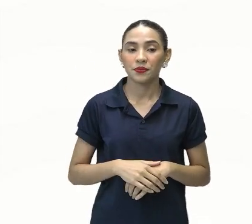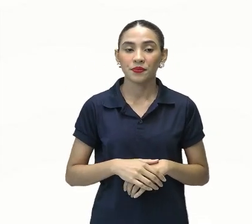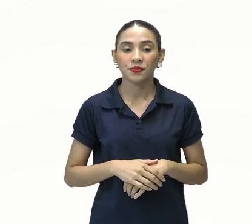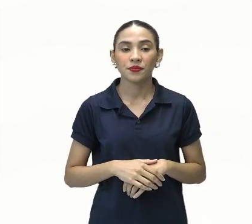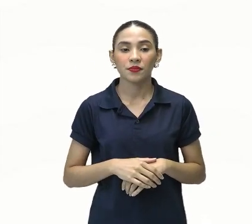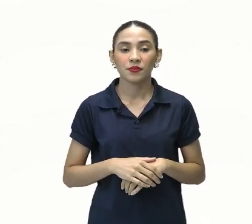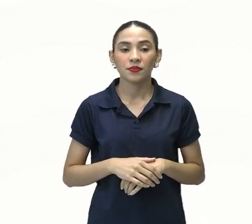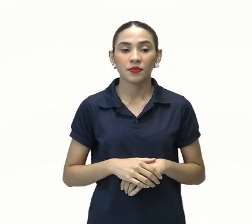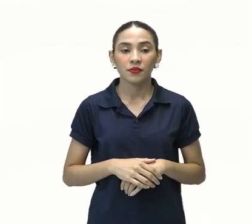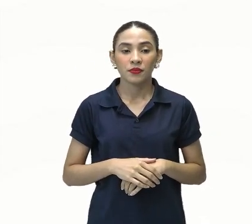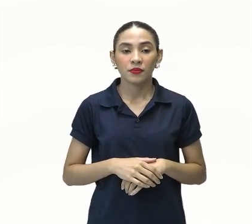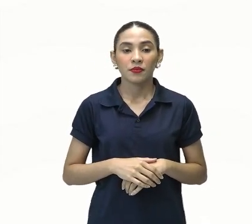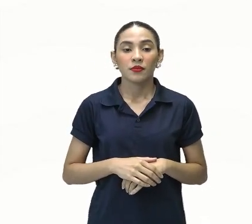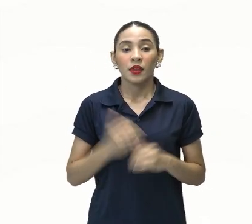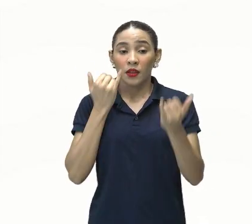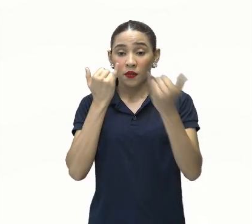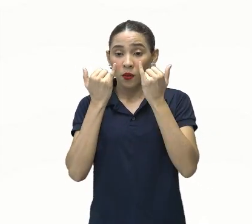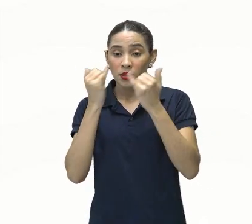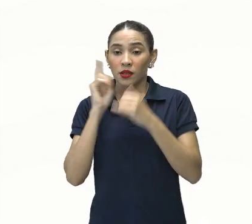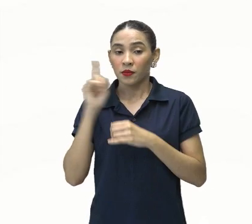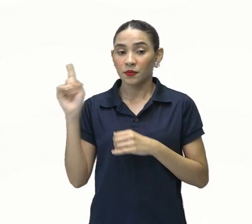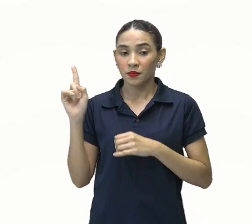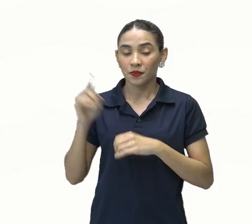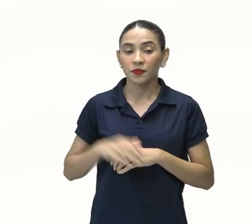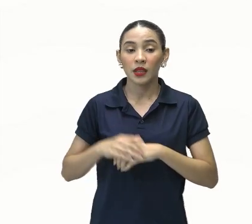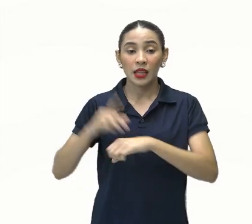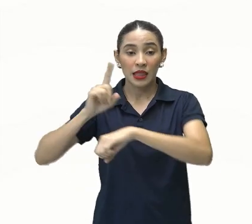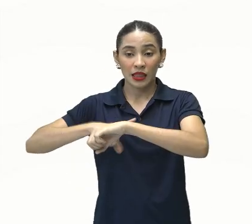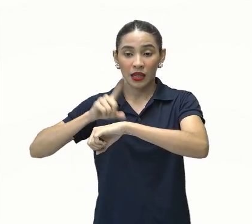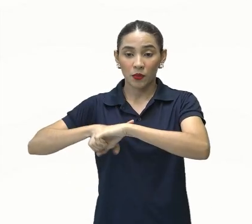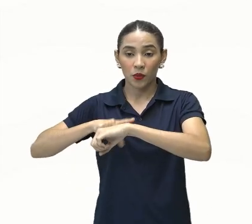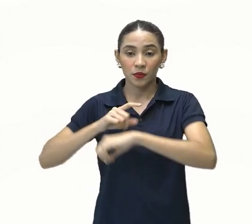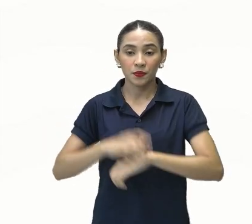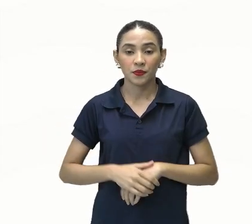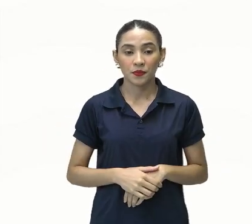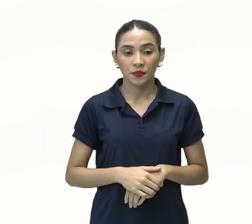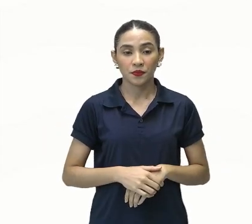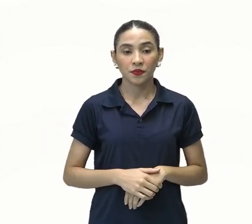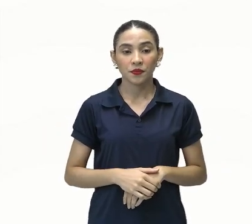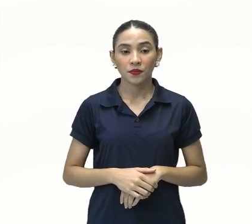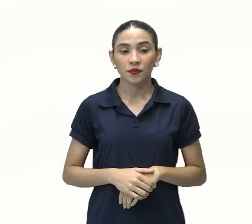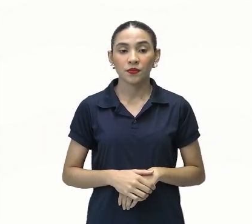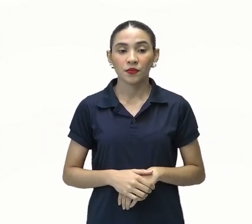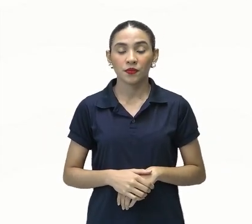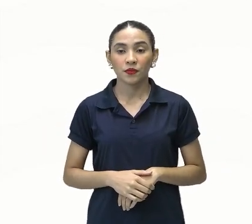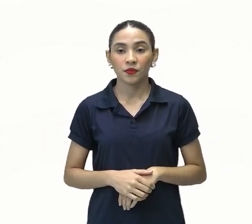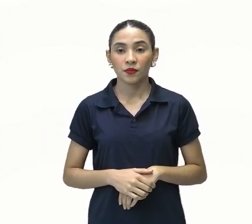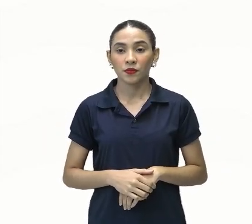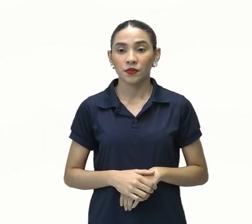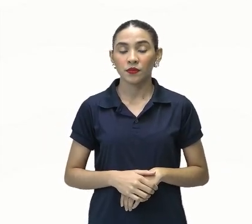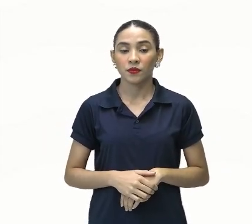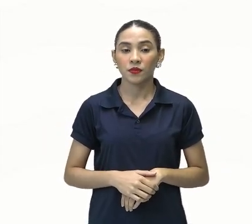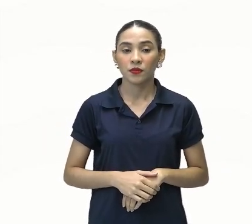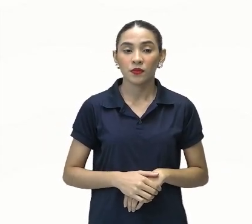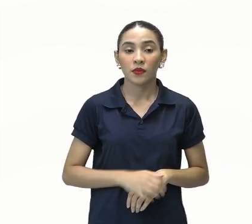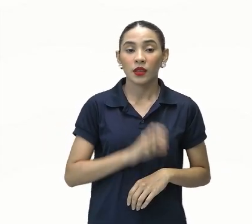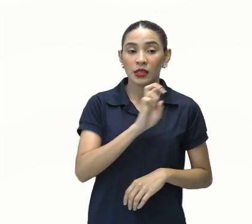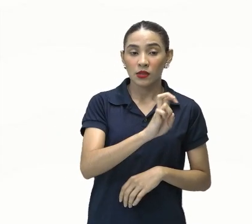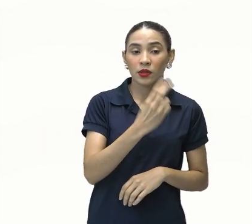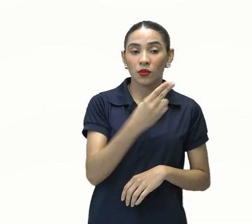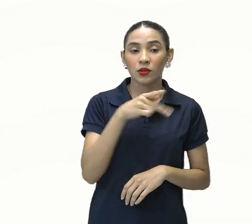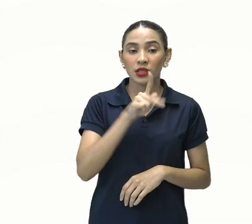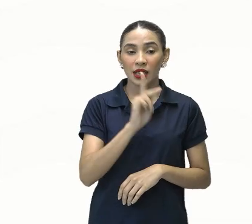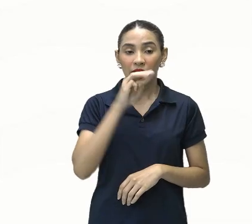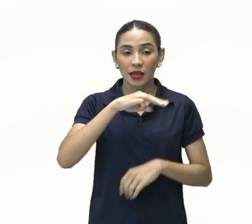e aqui a minha informação de tempo, tá? Quando ele foi a